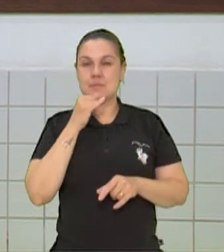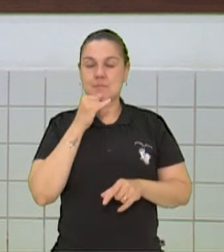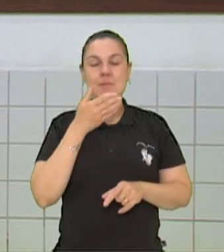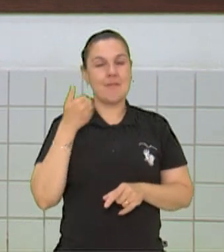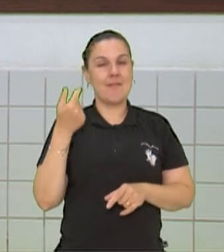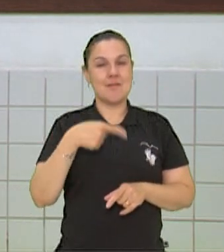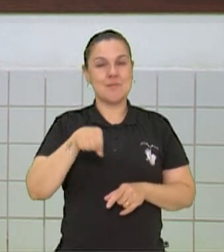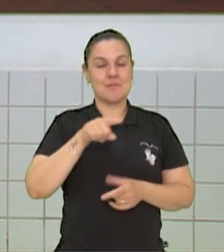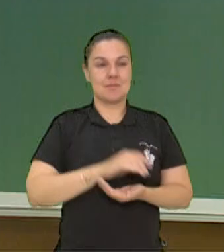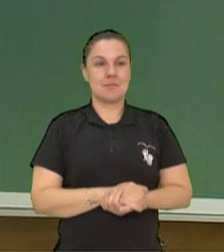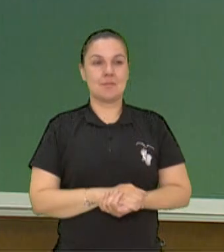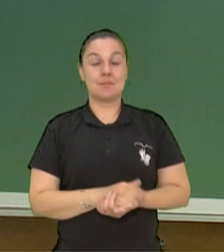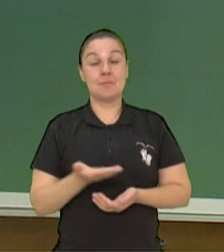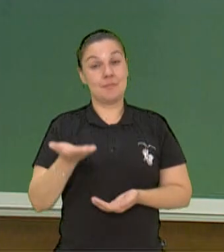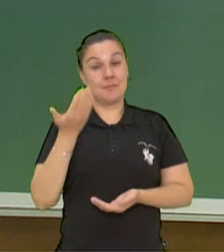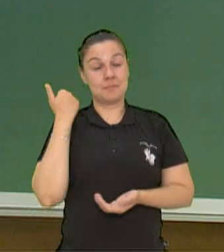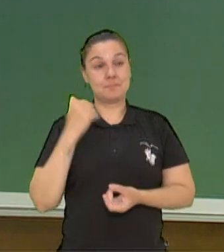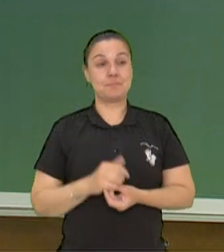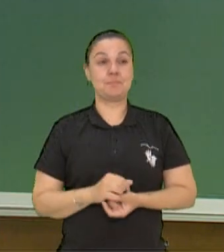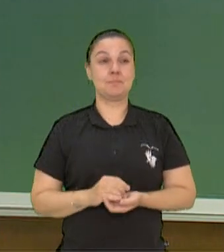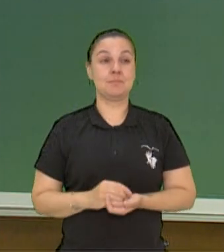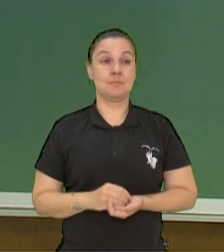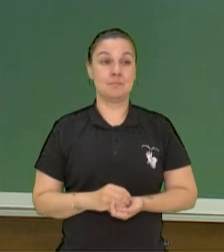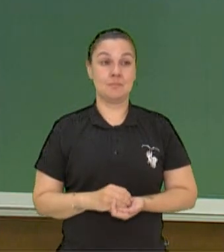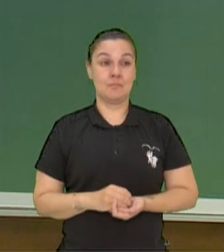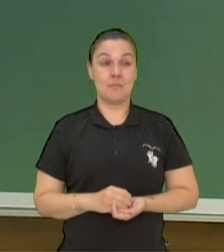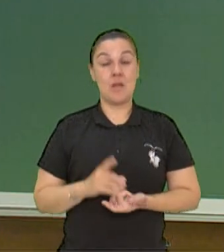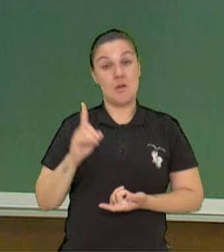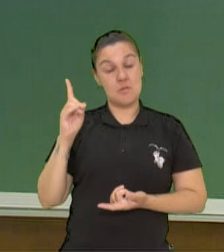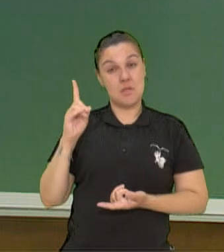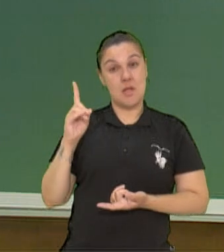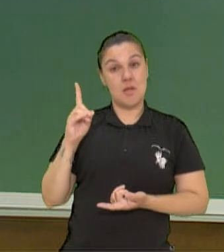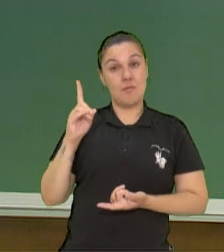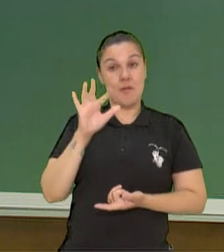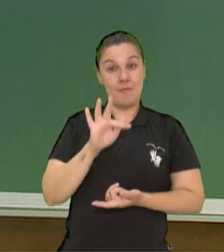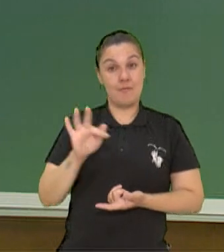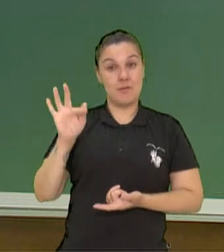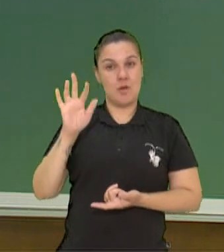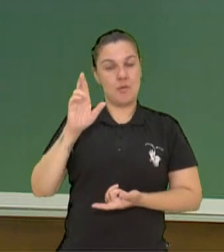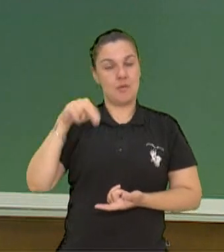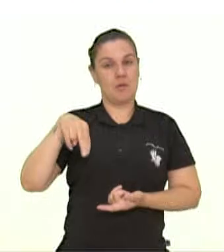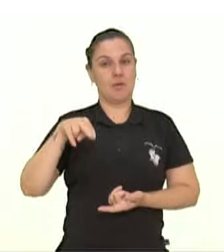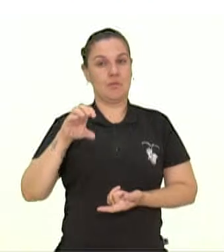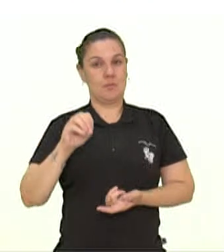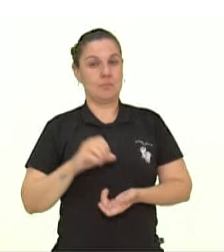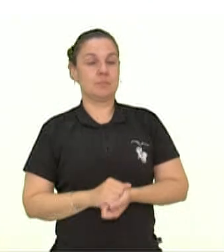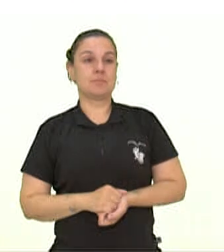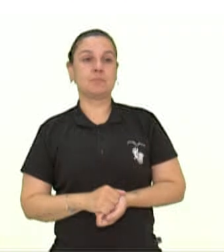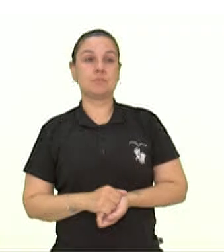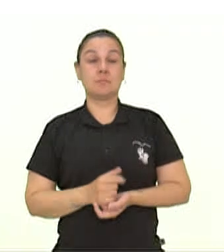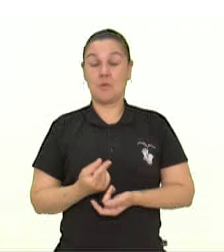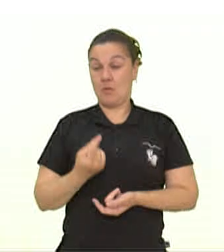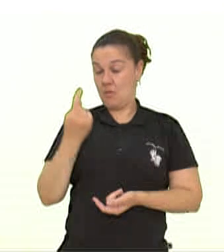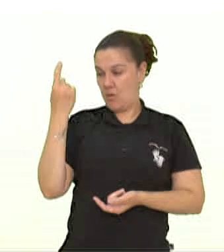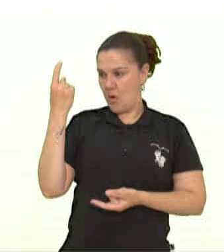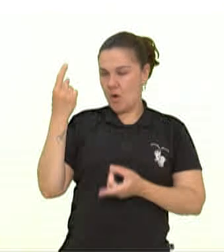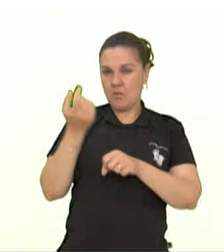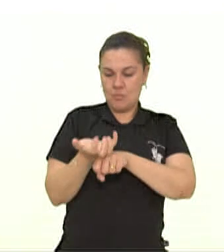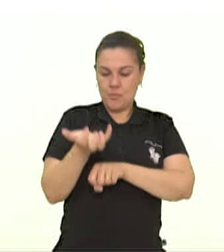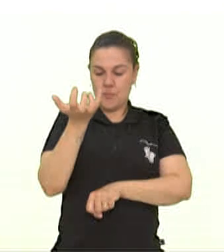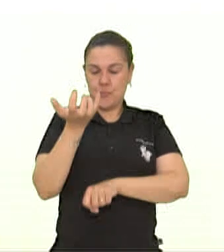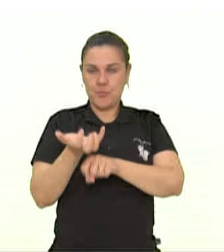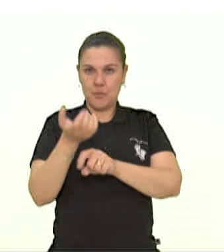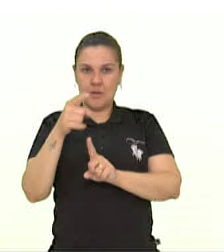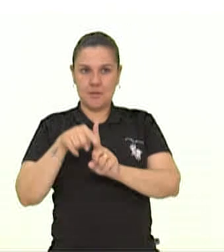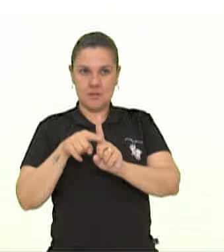ajuda bastante. Vamos lá para o exercício. Caiu na Federal do Rio Grande do Norte. Ele fala assim. A radiação térmica proveniente de uma